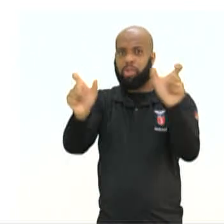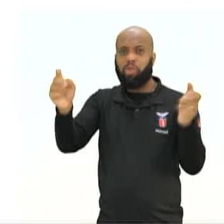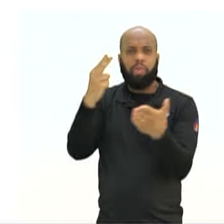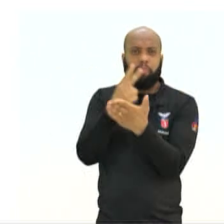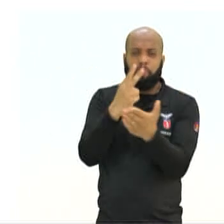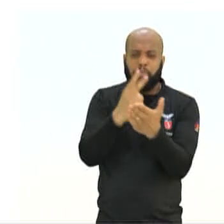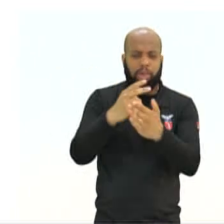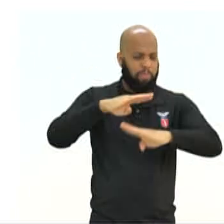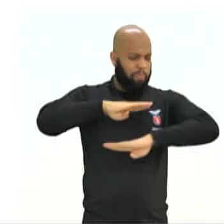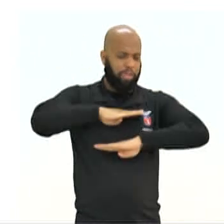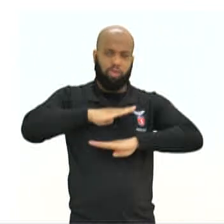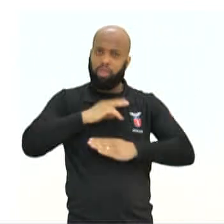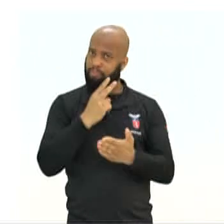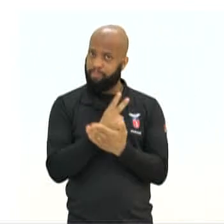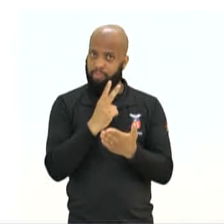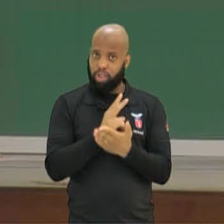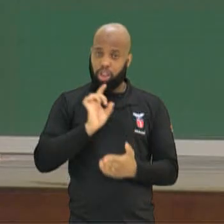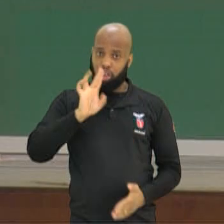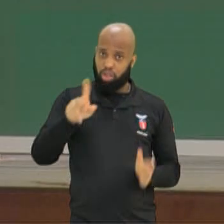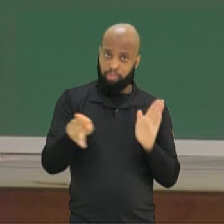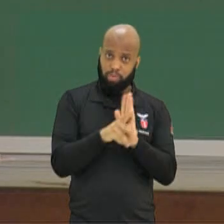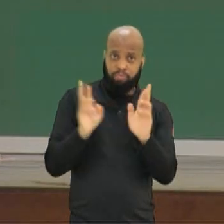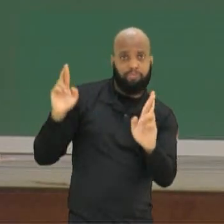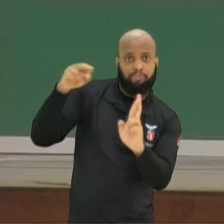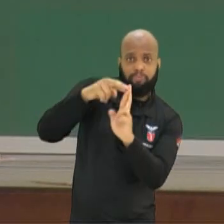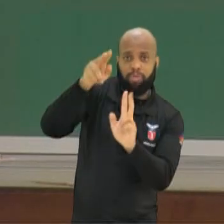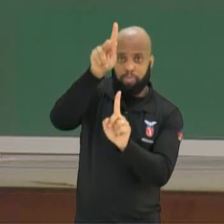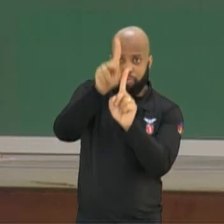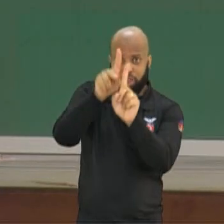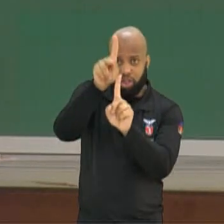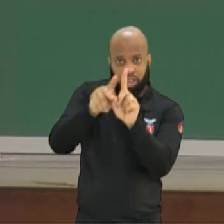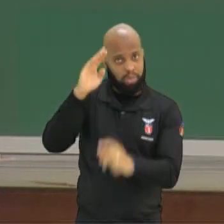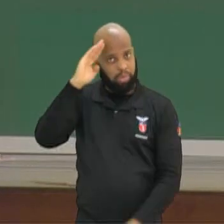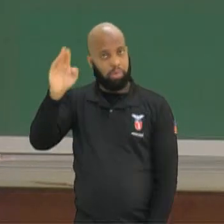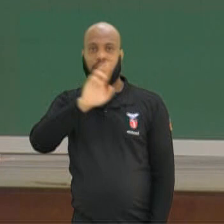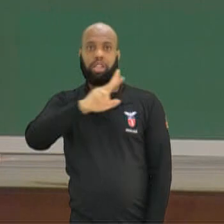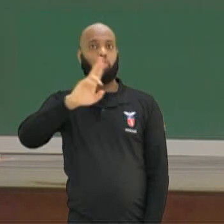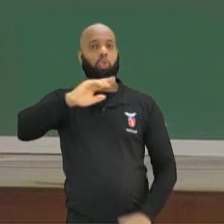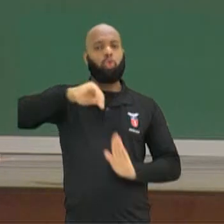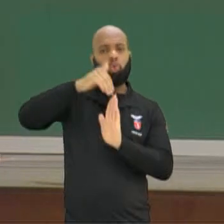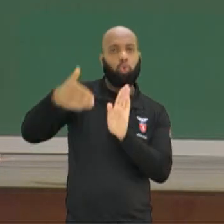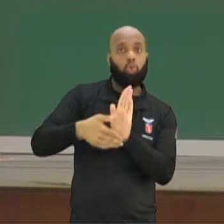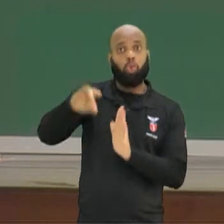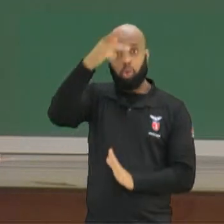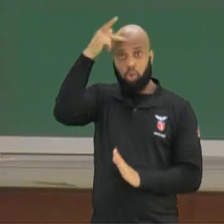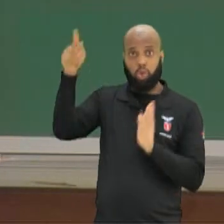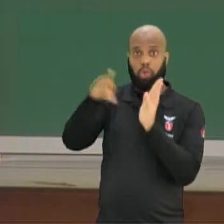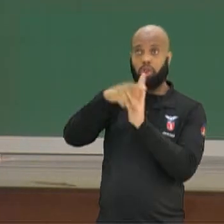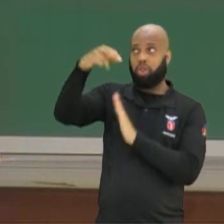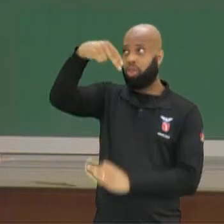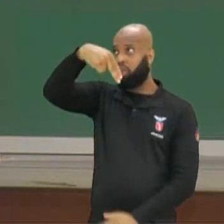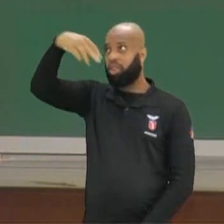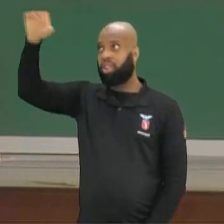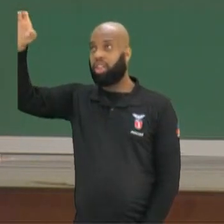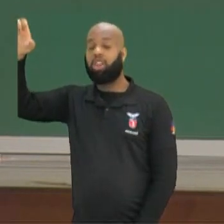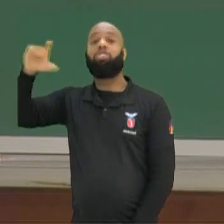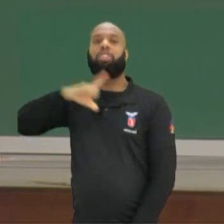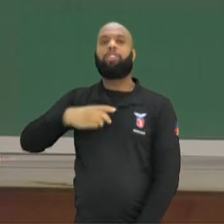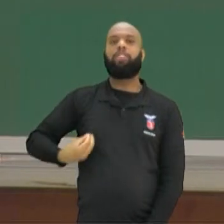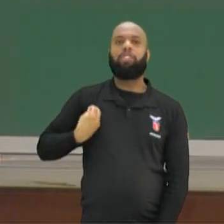dele. Então, não se refere apenas ao protagonista, mas a todos os retirantes nordestinos que convivem com a